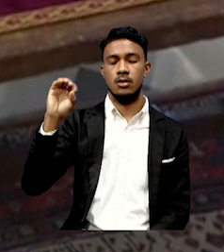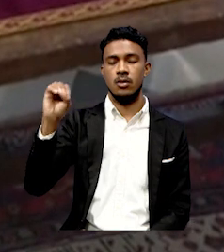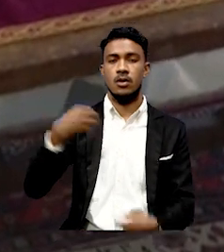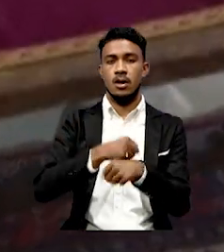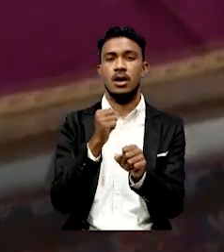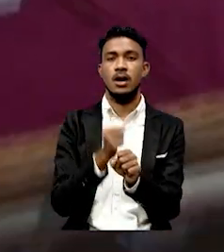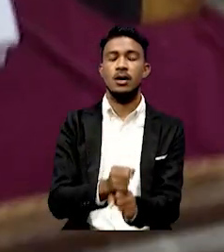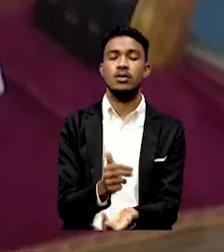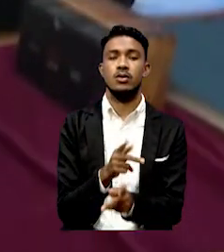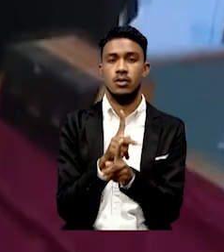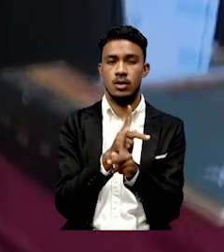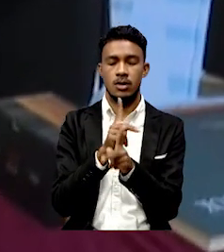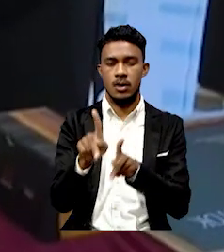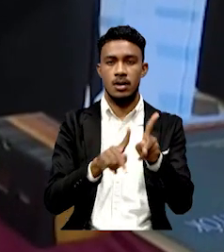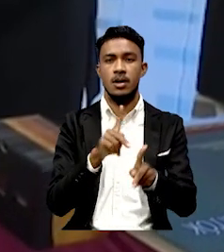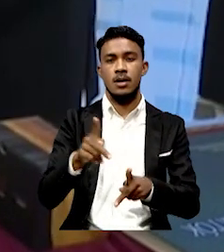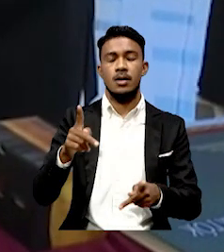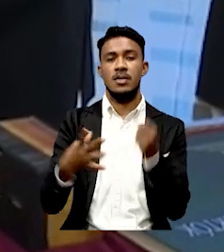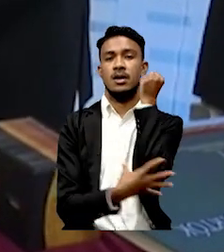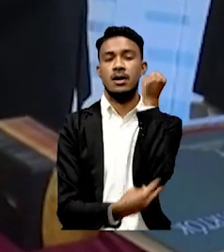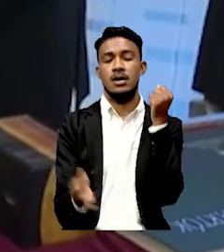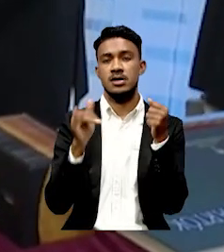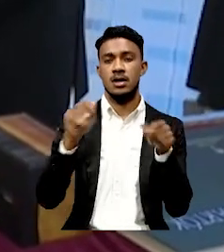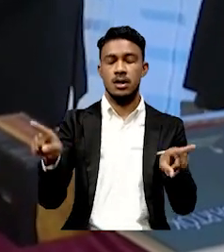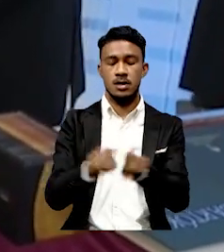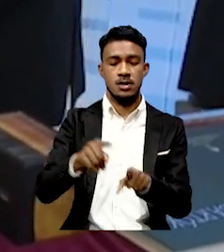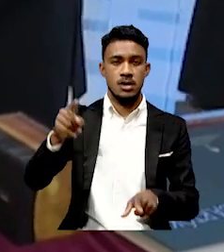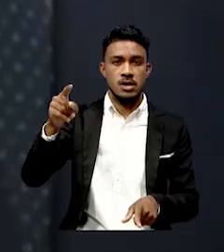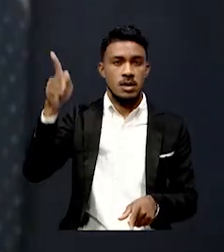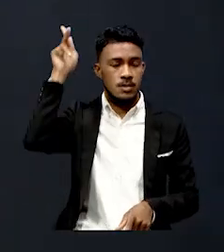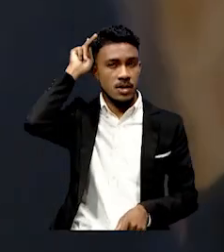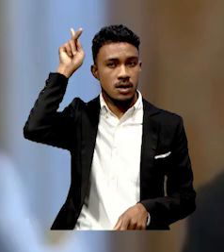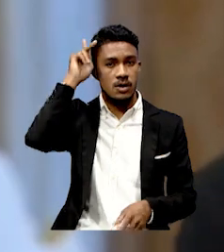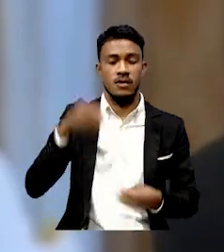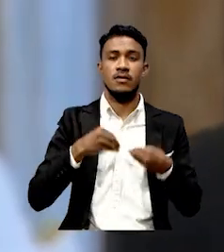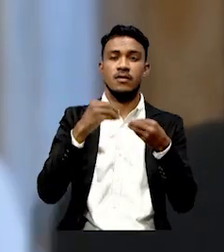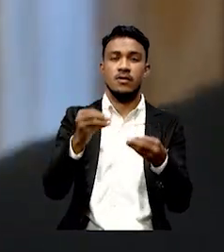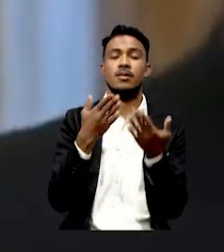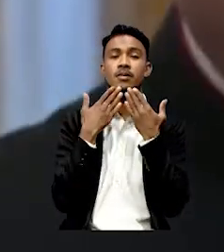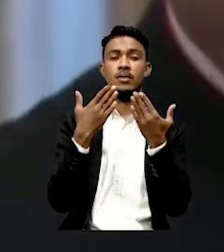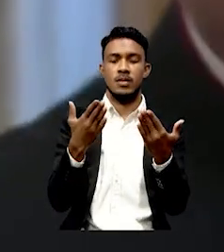Papa oferece medalha com decoração de São Martinho ba Viktor Orbán.